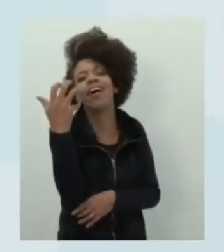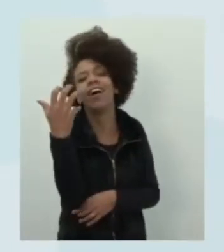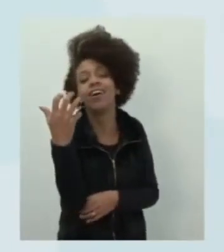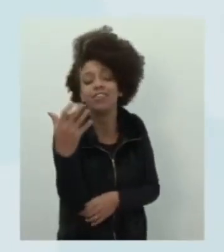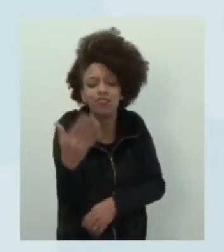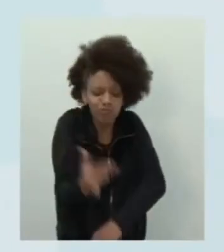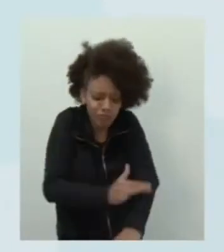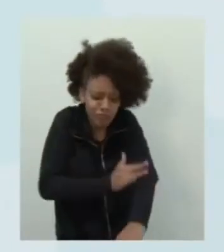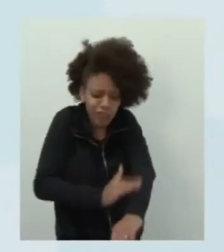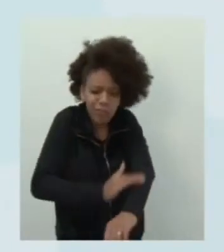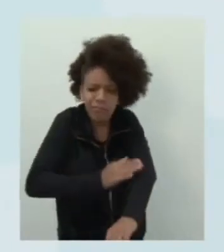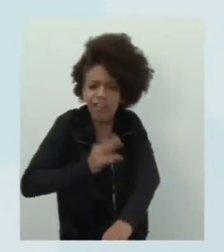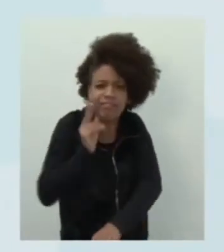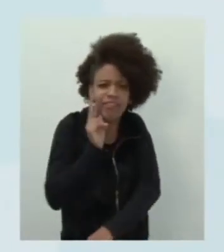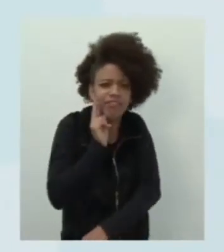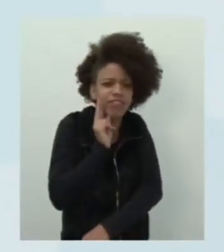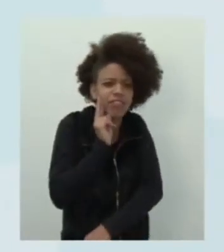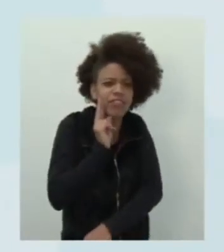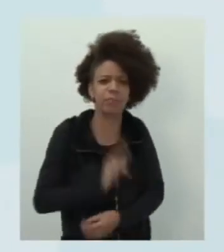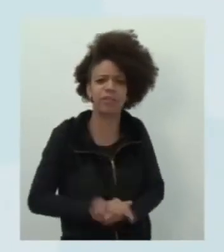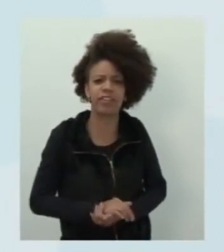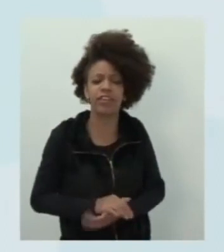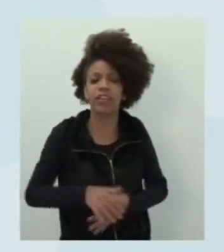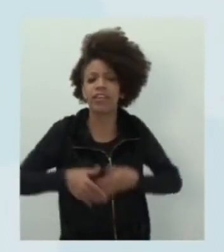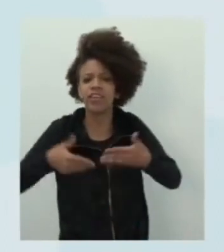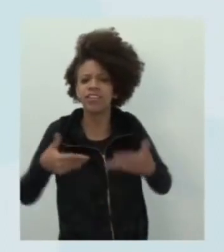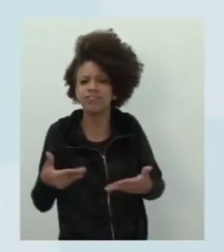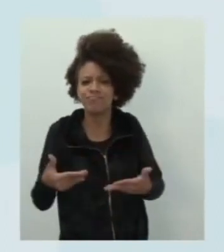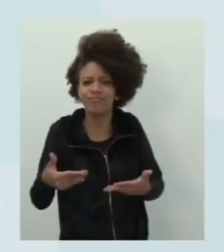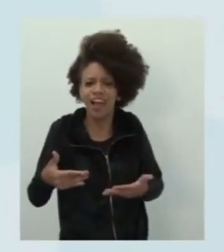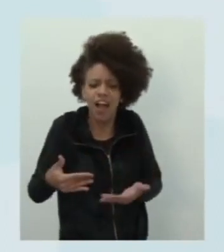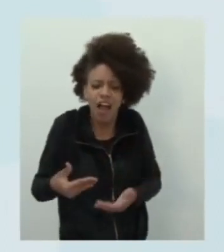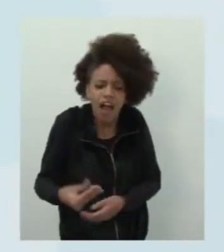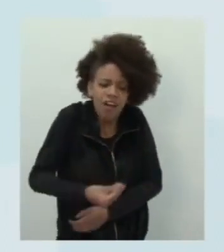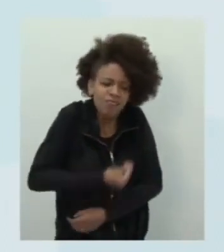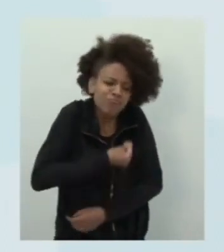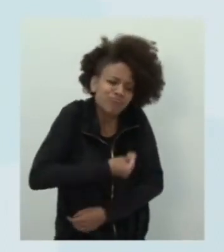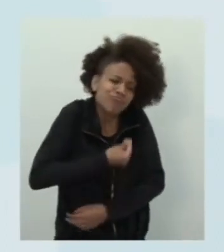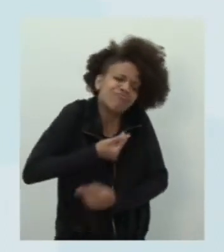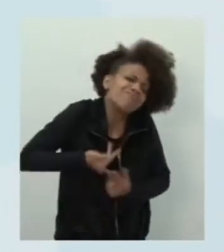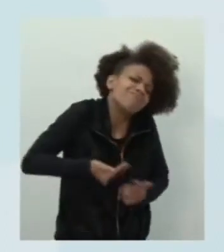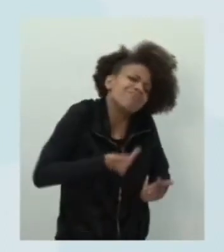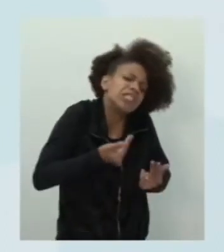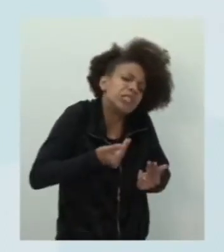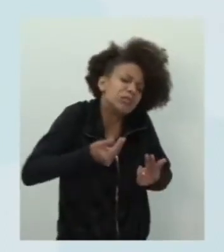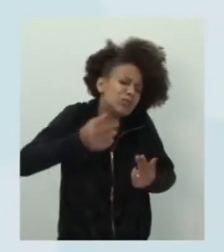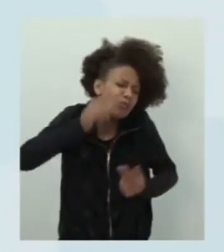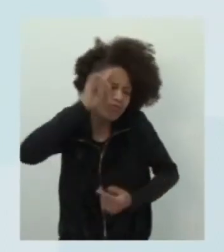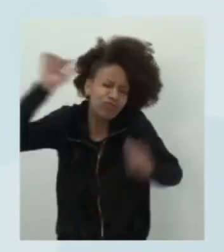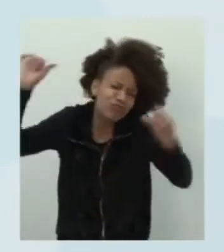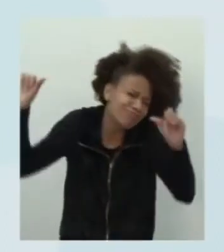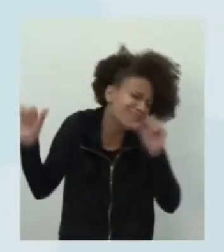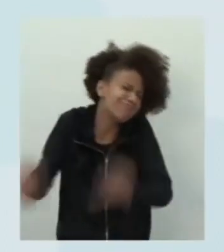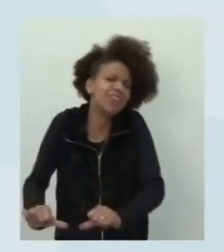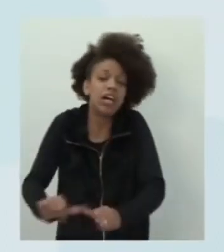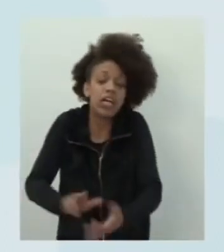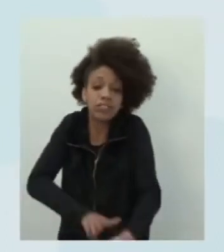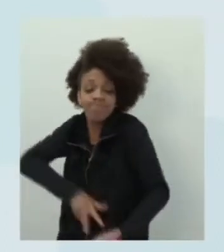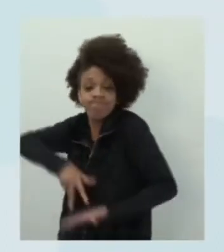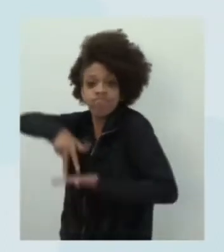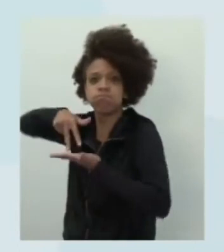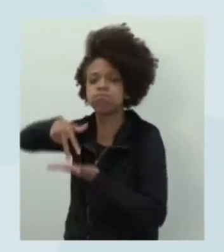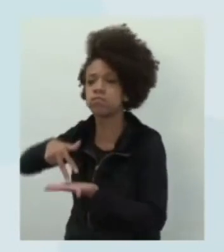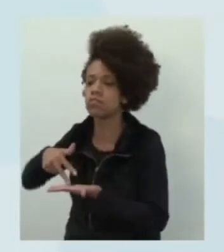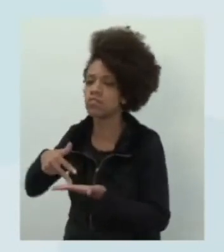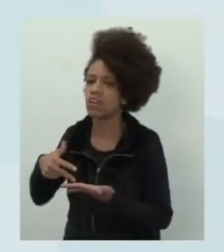pele rosada, quereis que vos retrate quando vos vi sem manto, maldito seja o dia em que me levantei, e